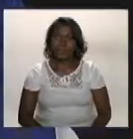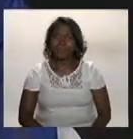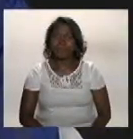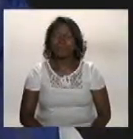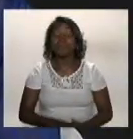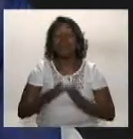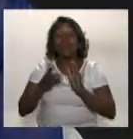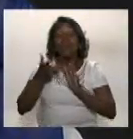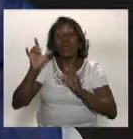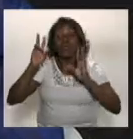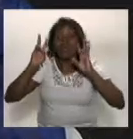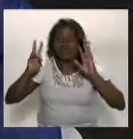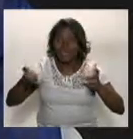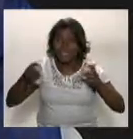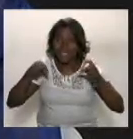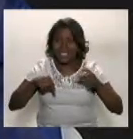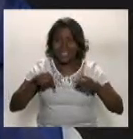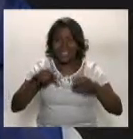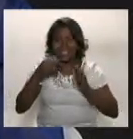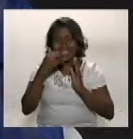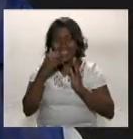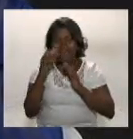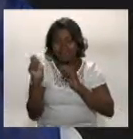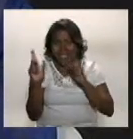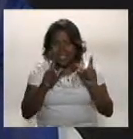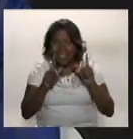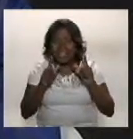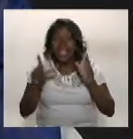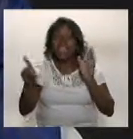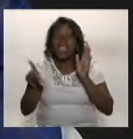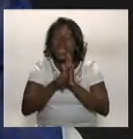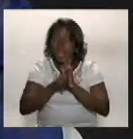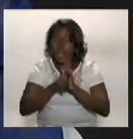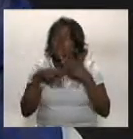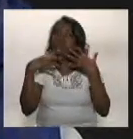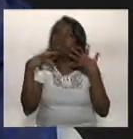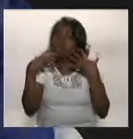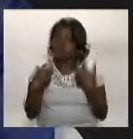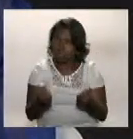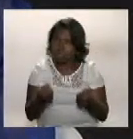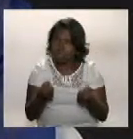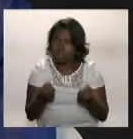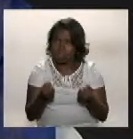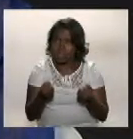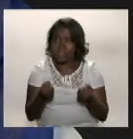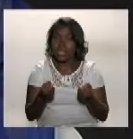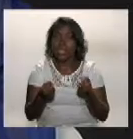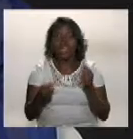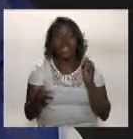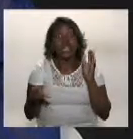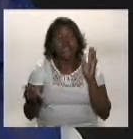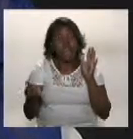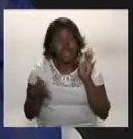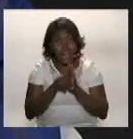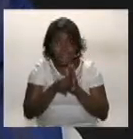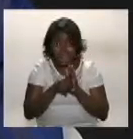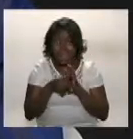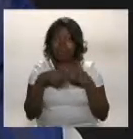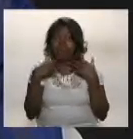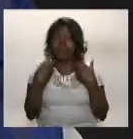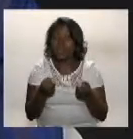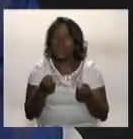acho que isso tudo está retratado nessa posição que nos envergonha muito, que é de